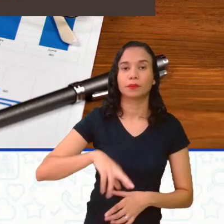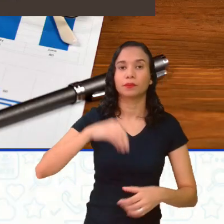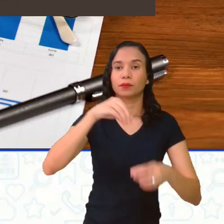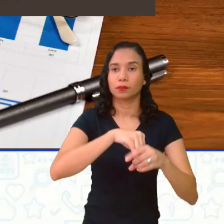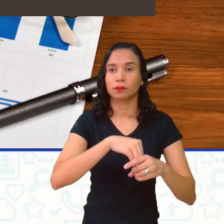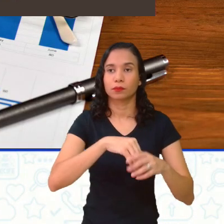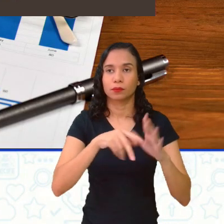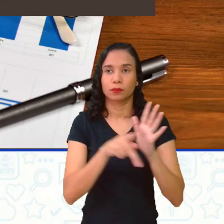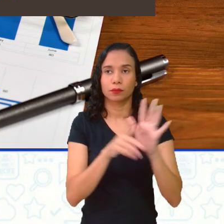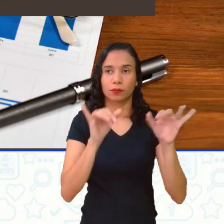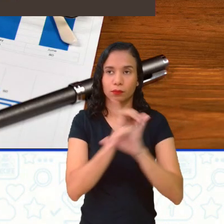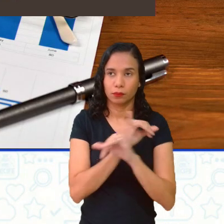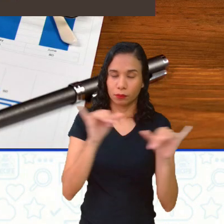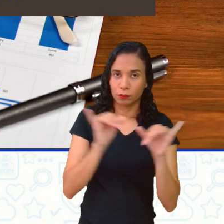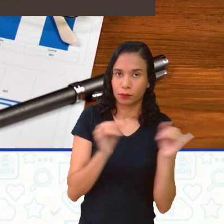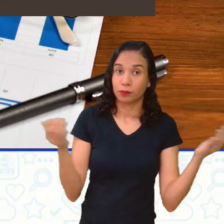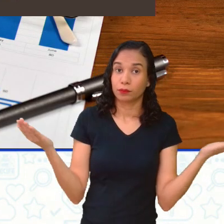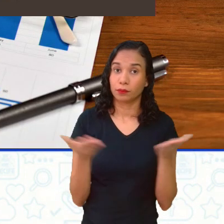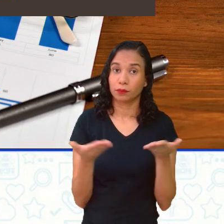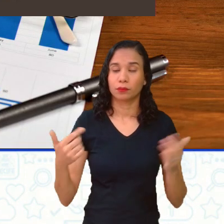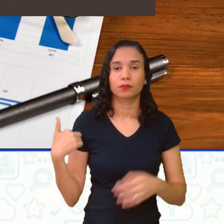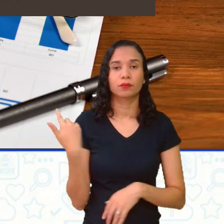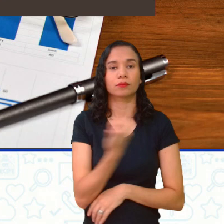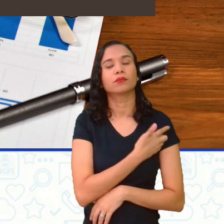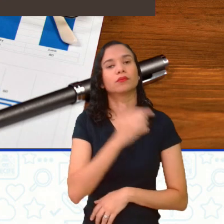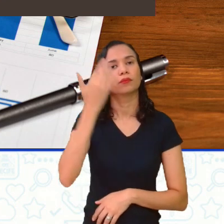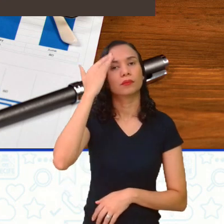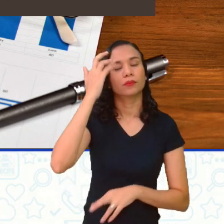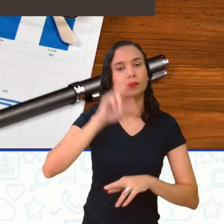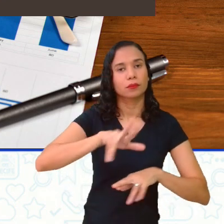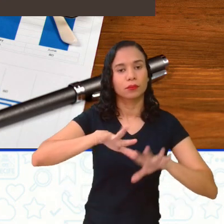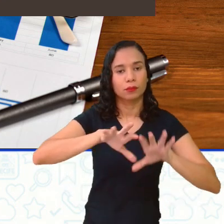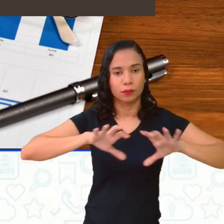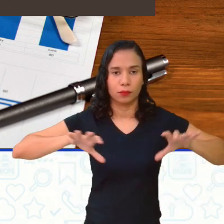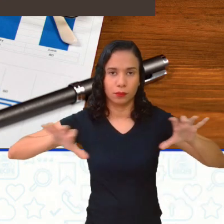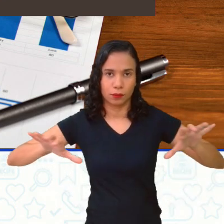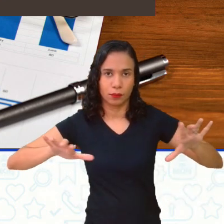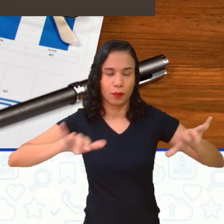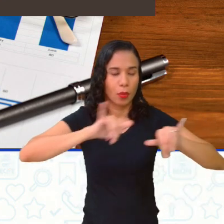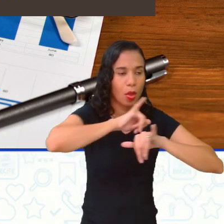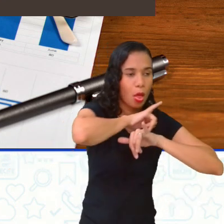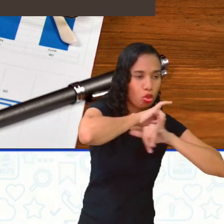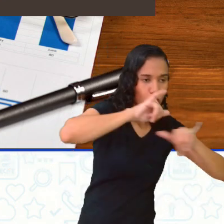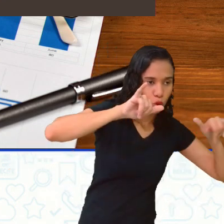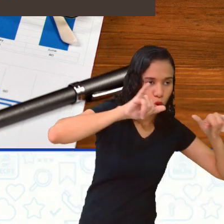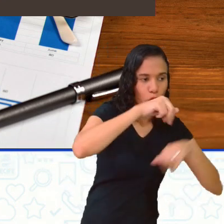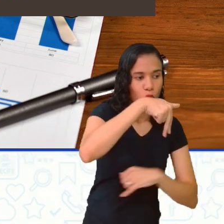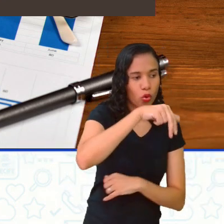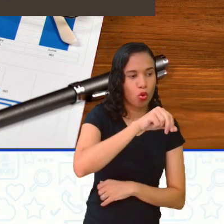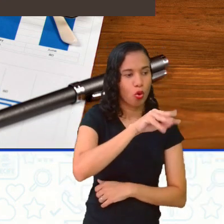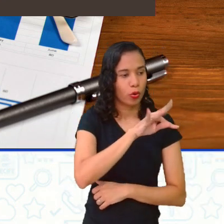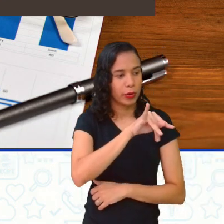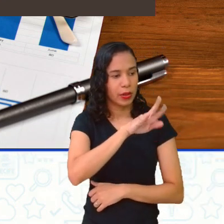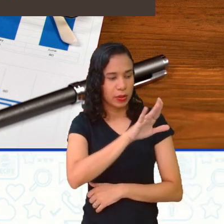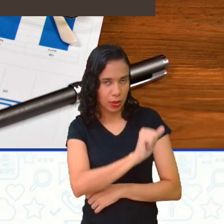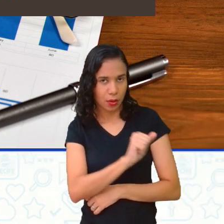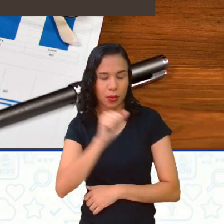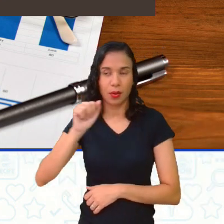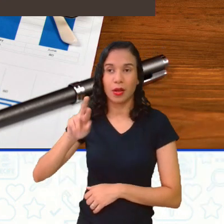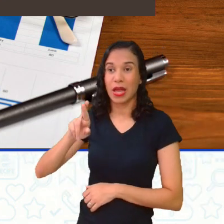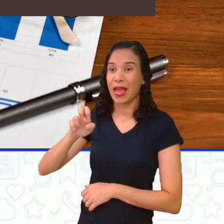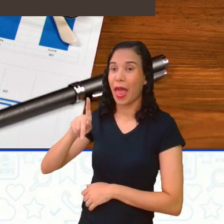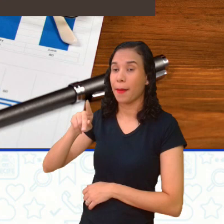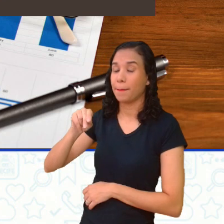dentro de uma notícia. Agora a gente vai entender um pouquinho a diferença entre a notícia e a reportagem. Ainda que a notícia